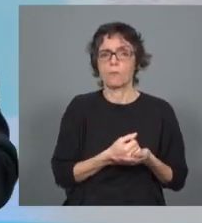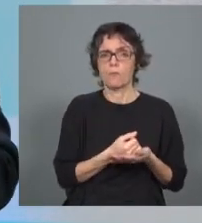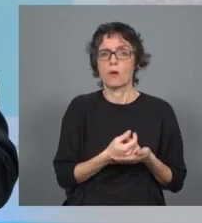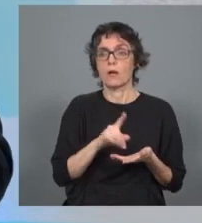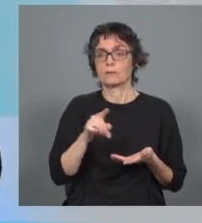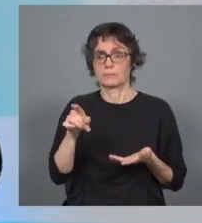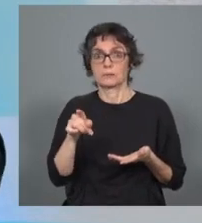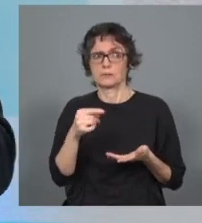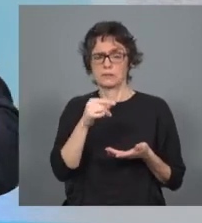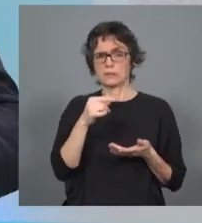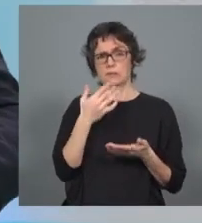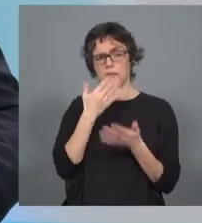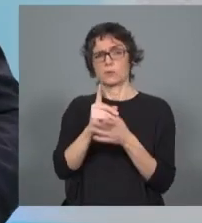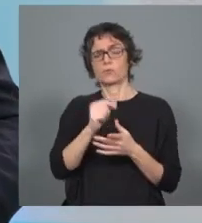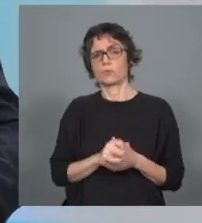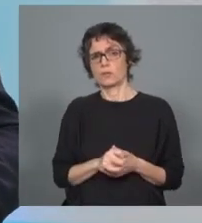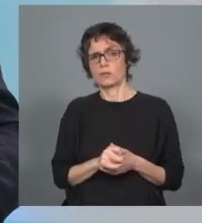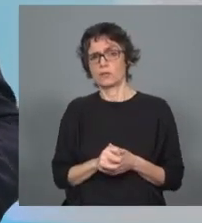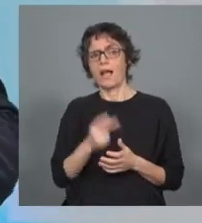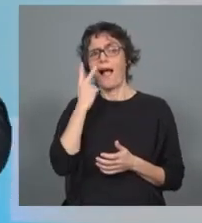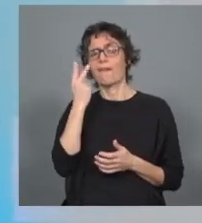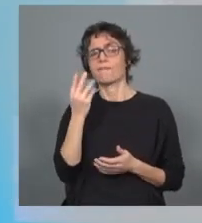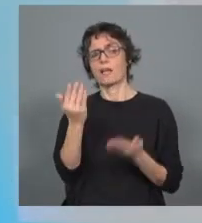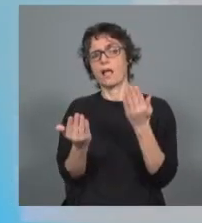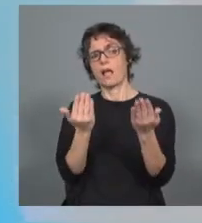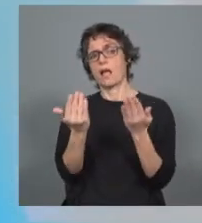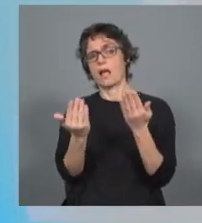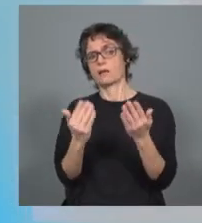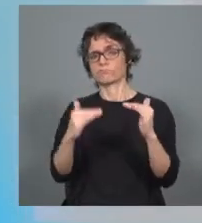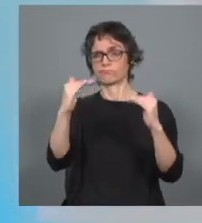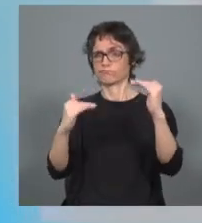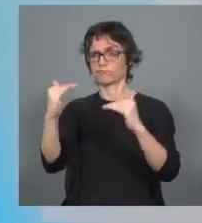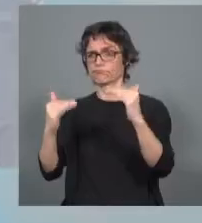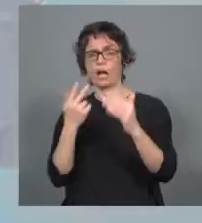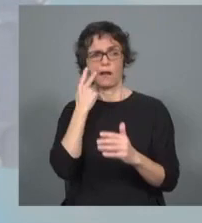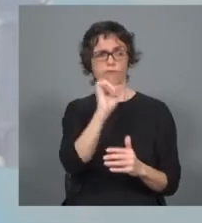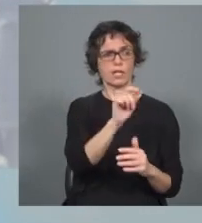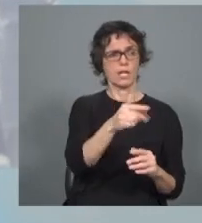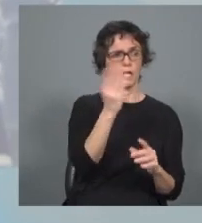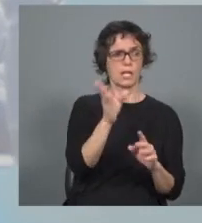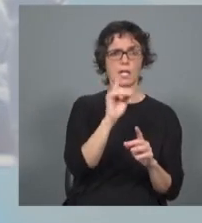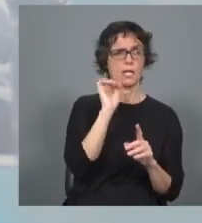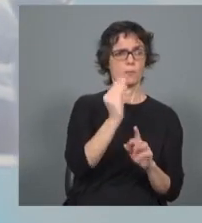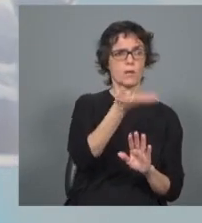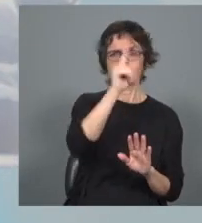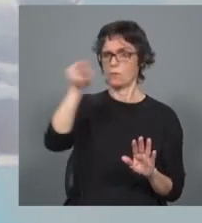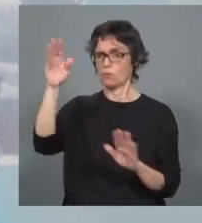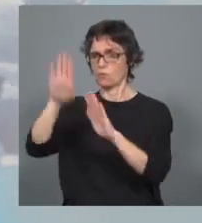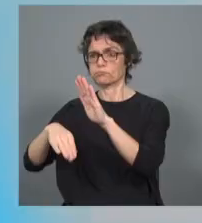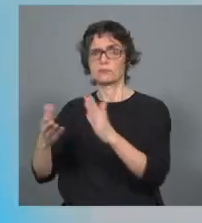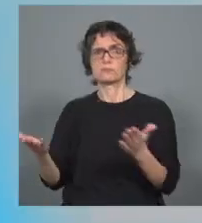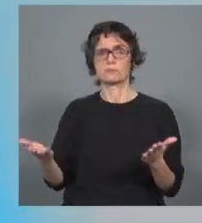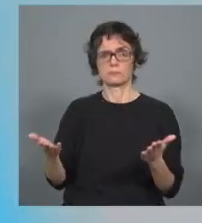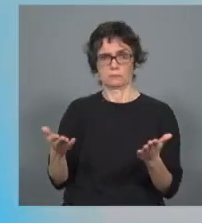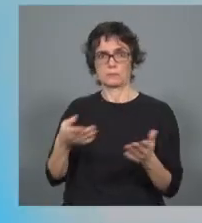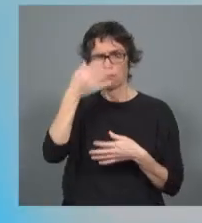um juízo sobre que o valor dessas vidas não é igual ao valor das outras vidas. Ora, isto é absolutamente inaceitável, uma violação da dignidade da